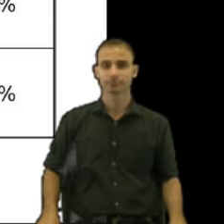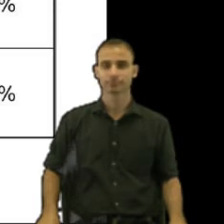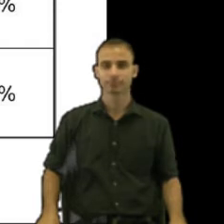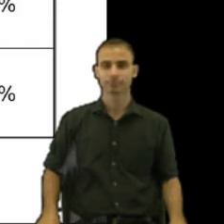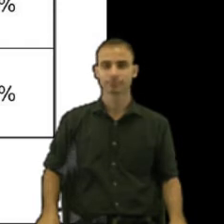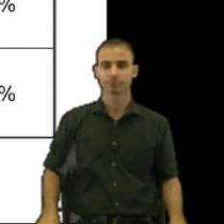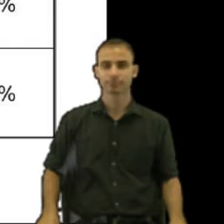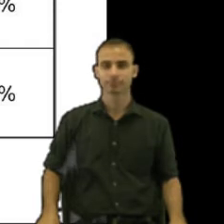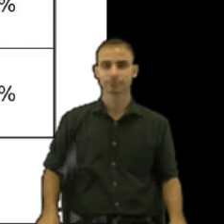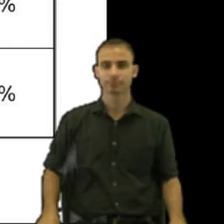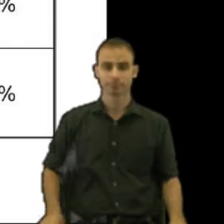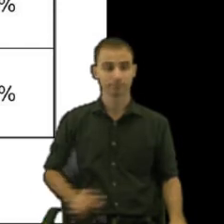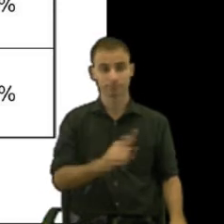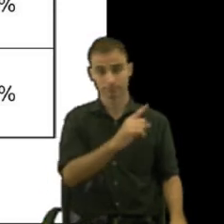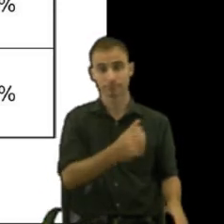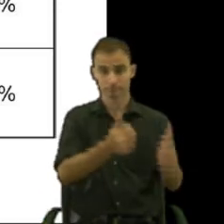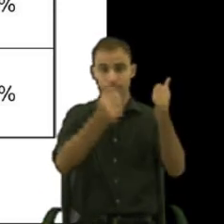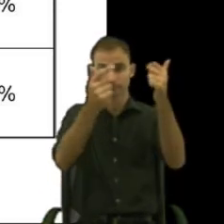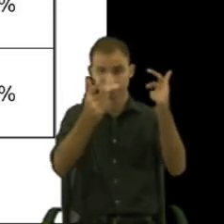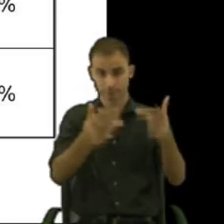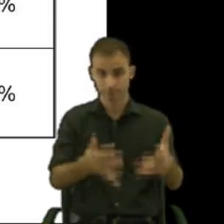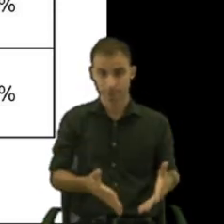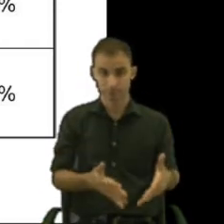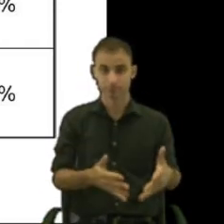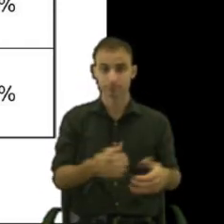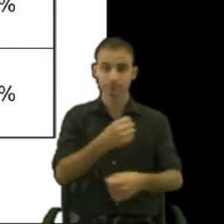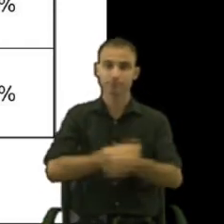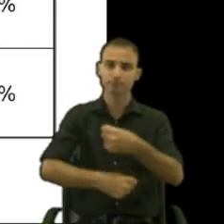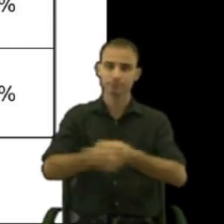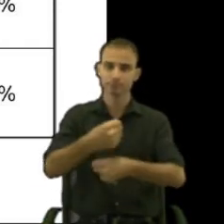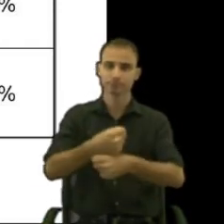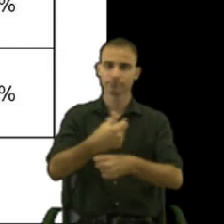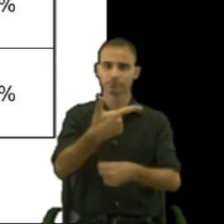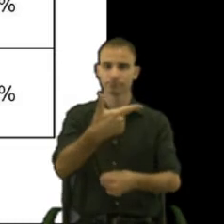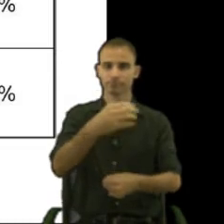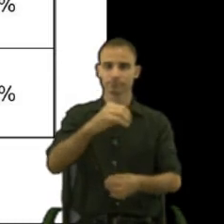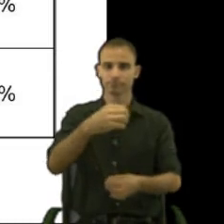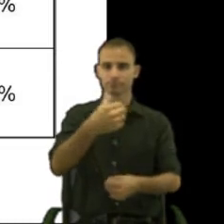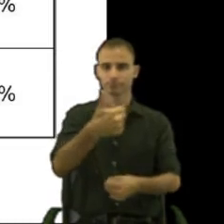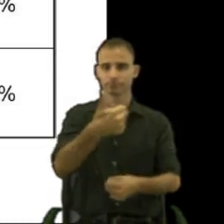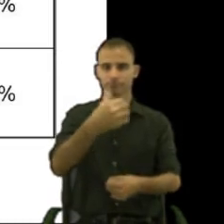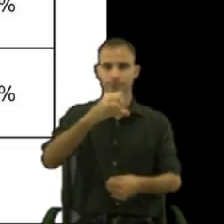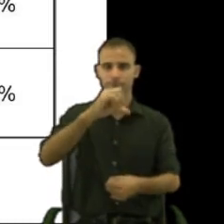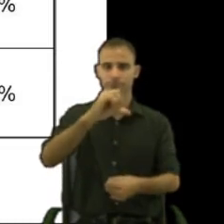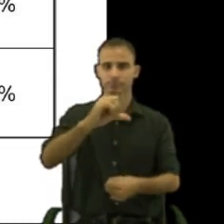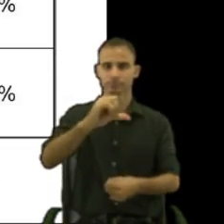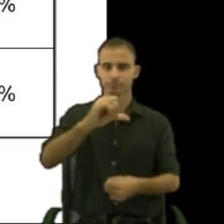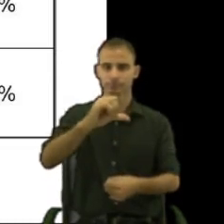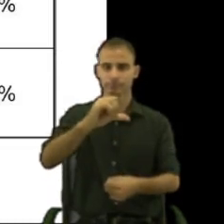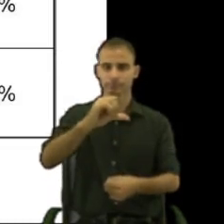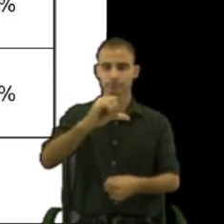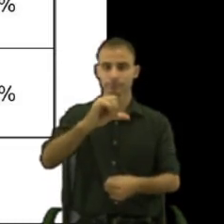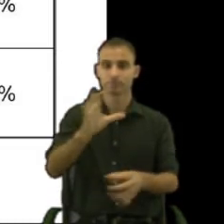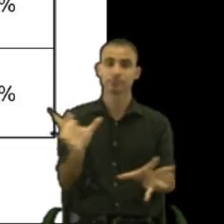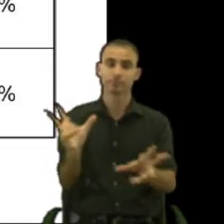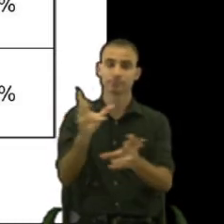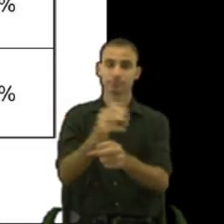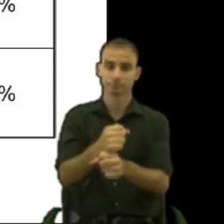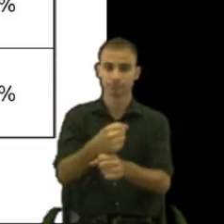um orçamento atualizado em 2019 de 222 milhões,